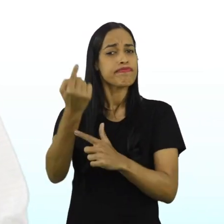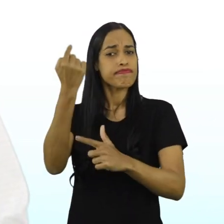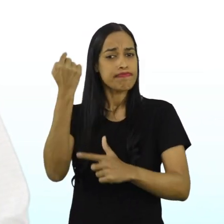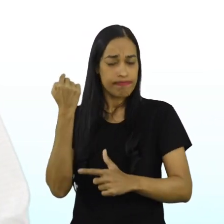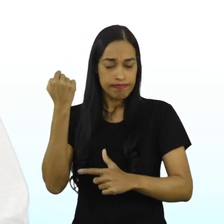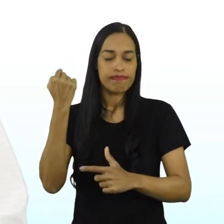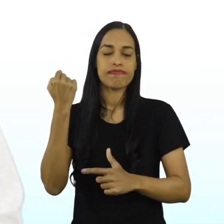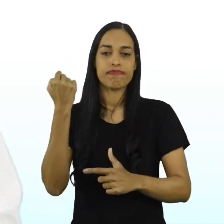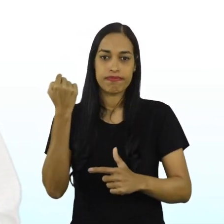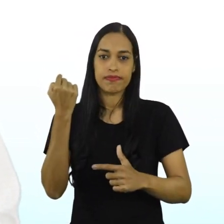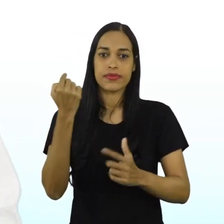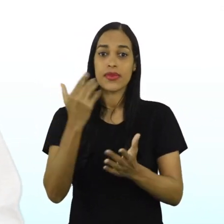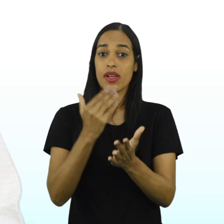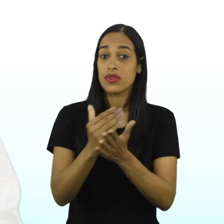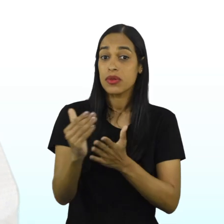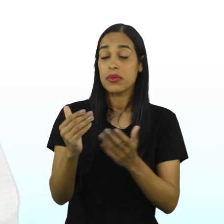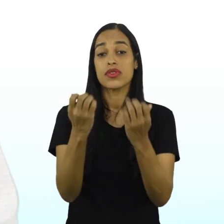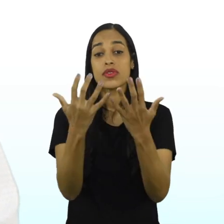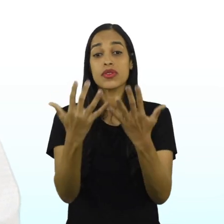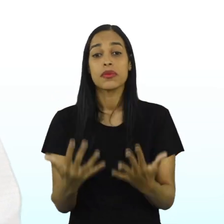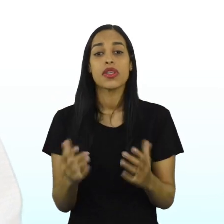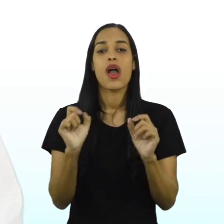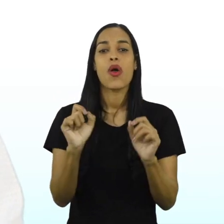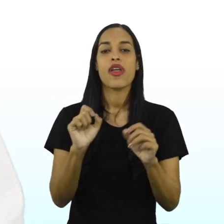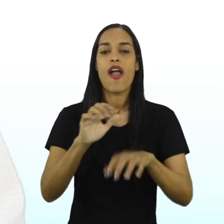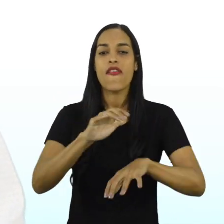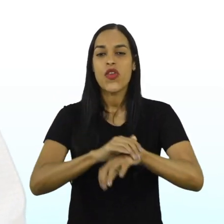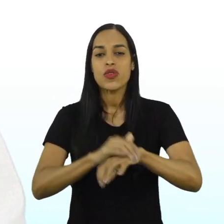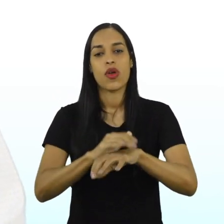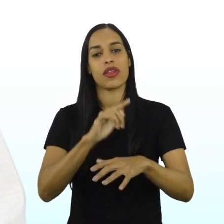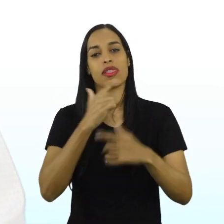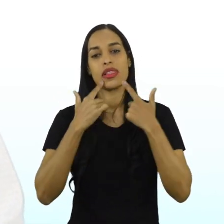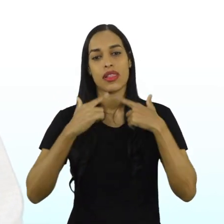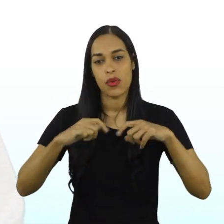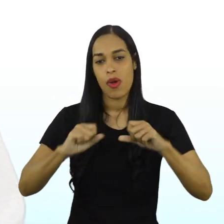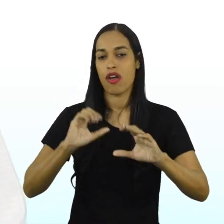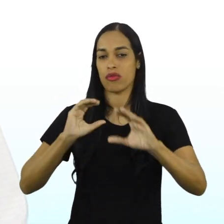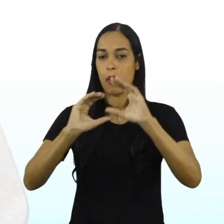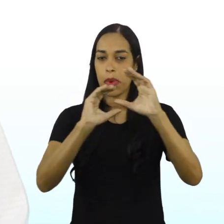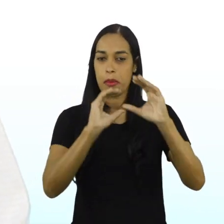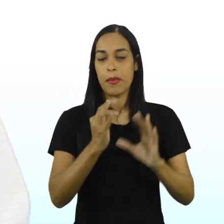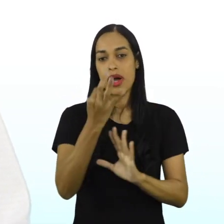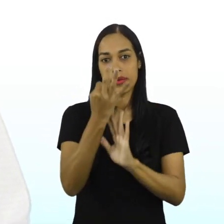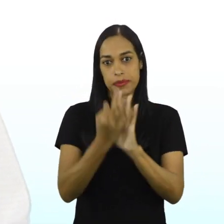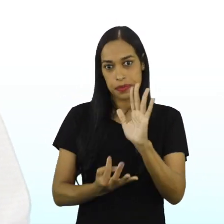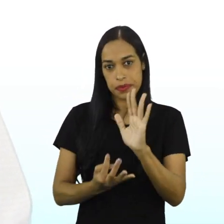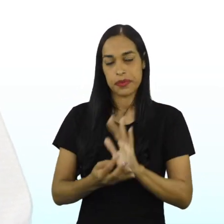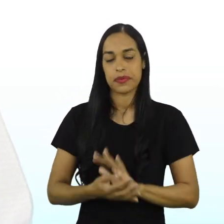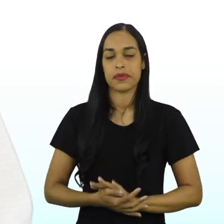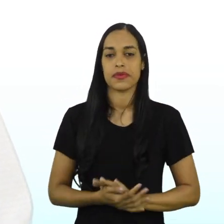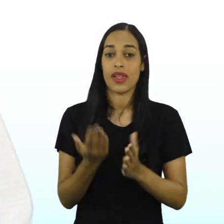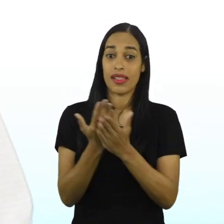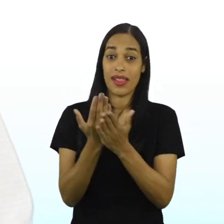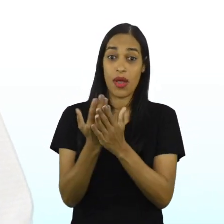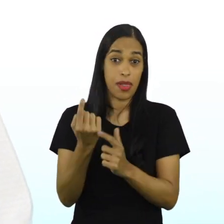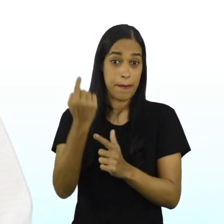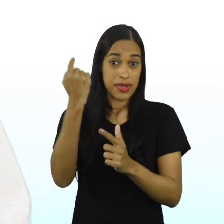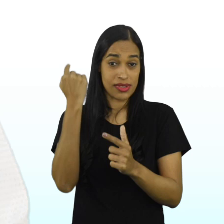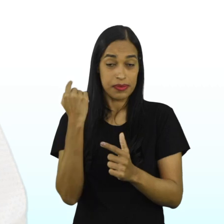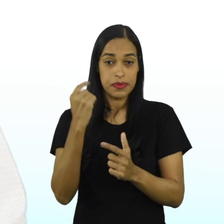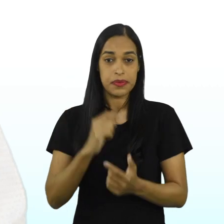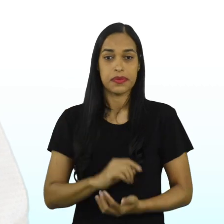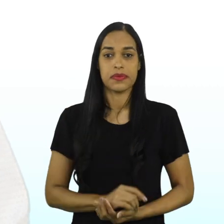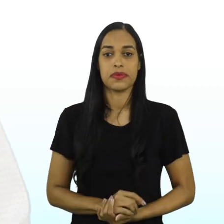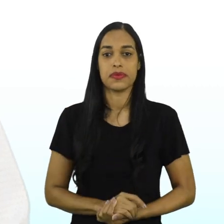anterior, começamos a falar das funções de linguagem, as funções comunicativas do texto. Na aula passada,